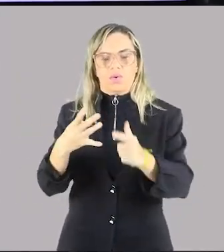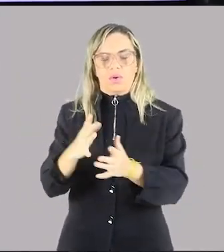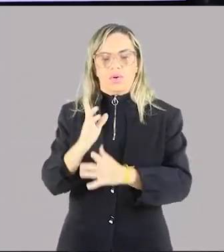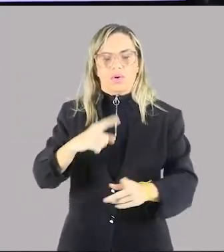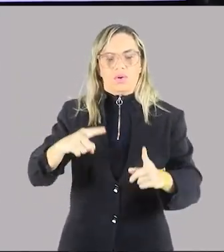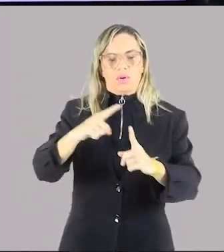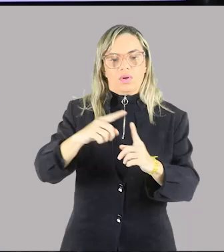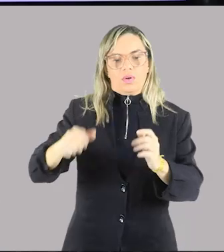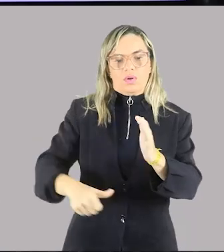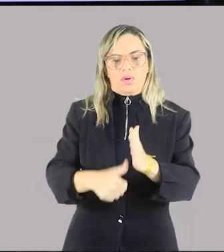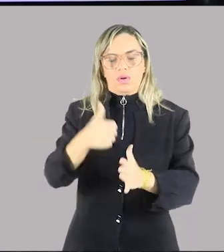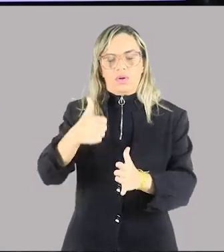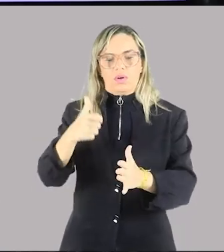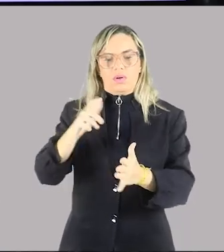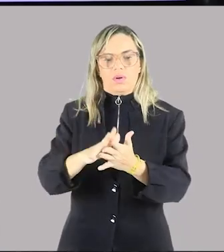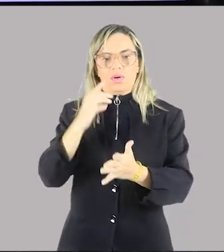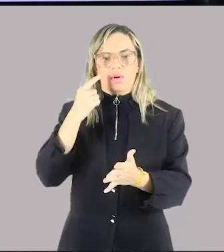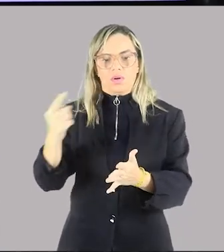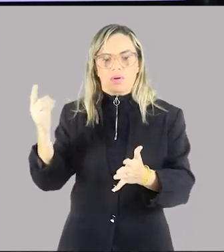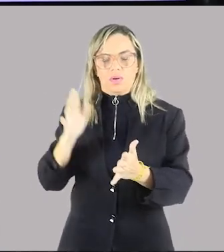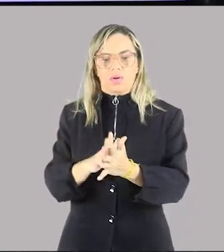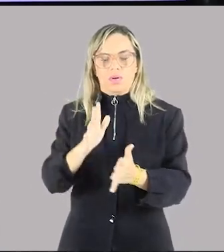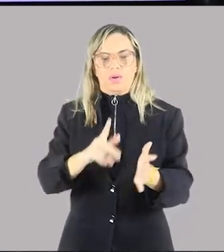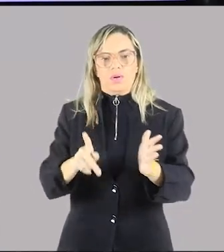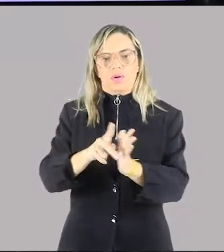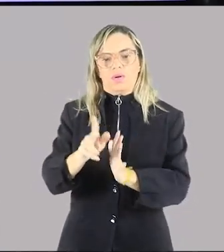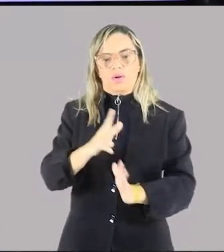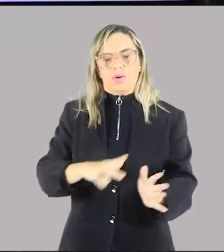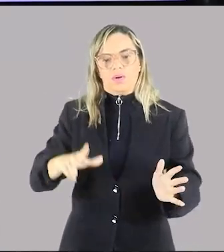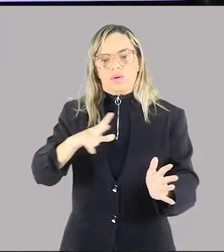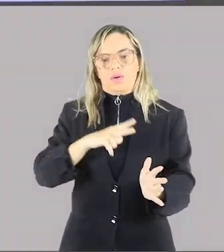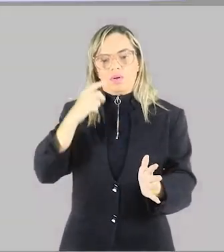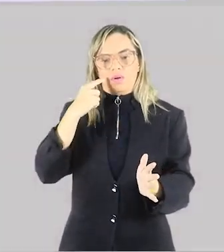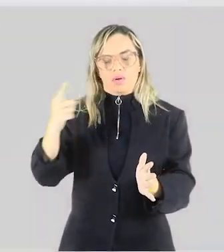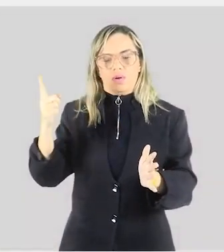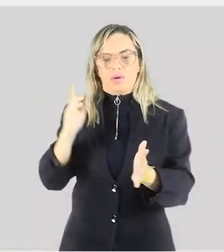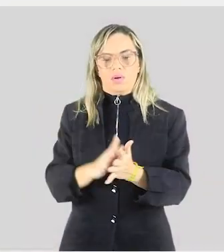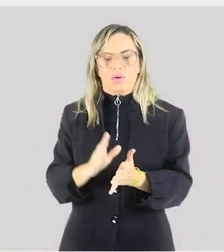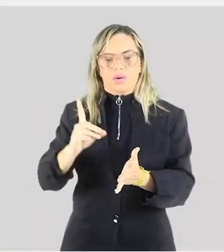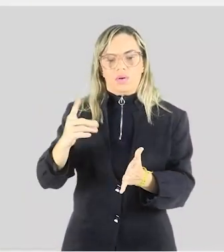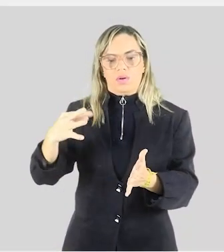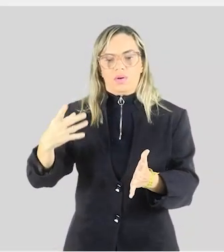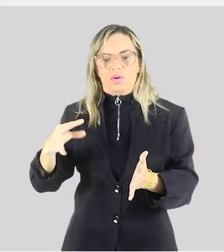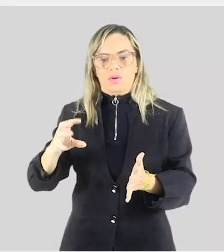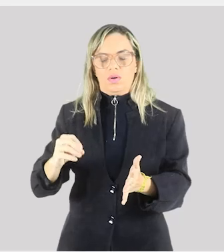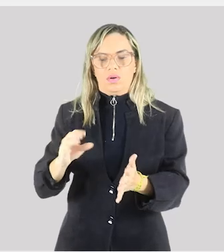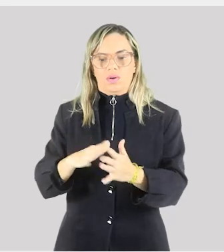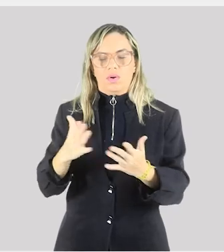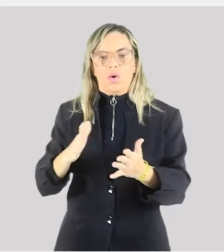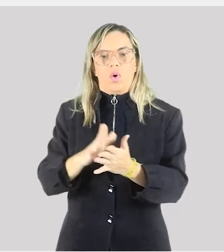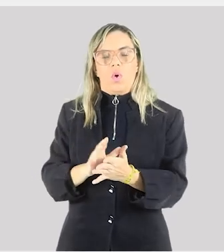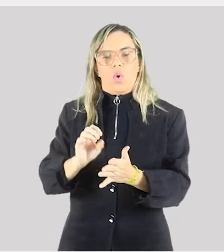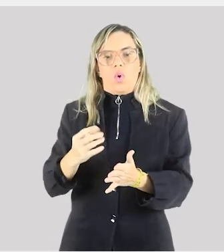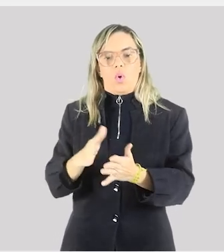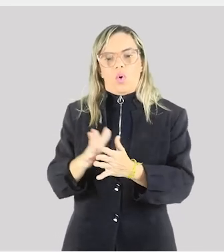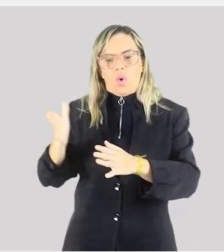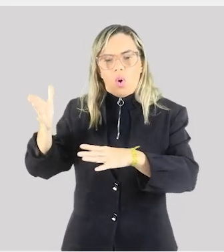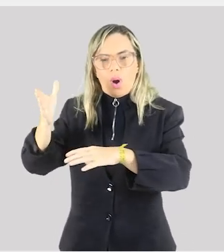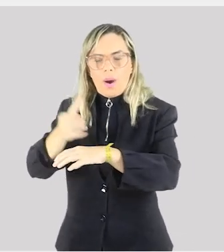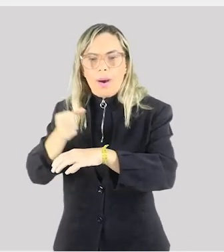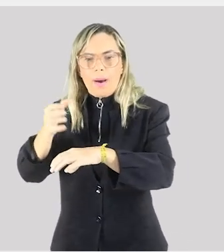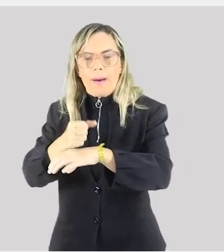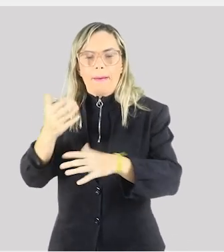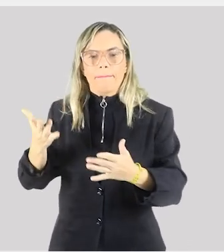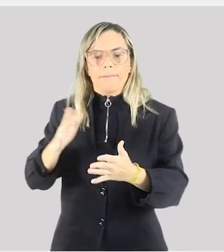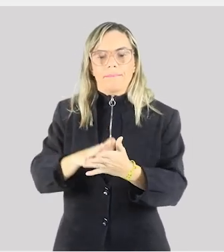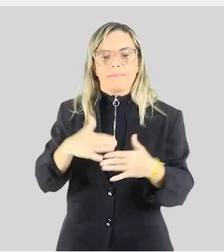primeiro desses tipos são os particulares em colaboração designados, por designação ou convocação. Quando você,